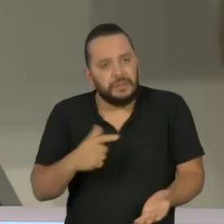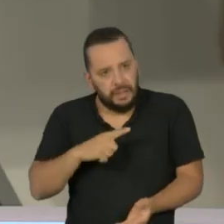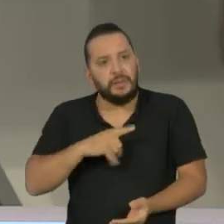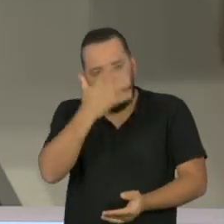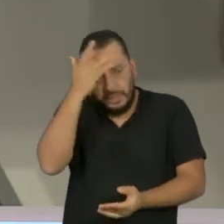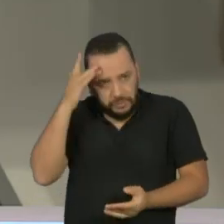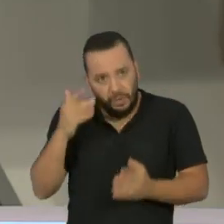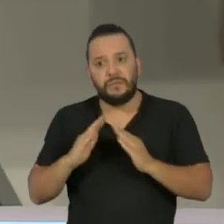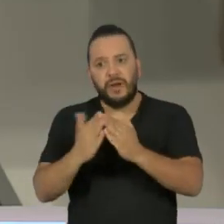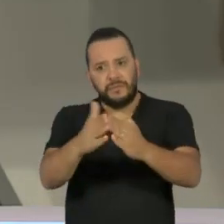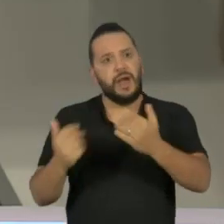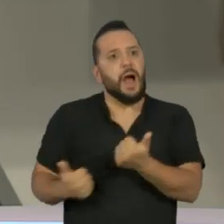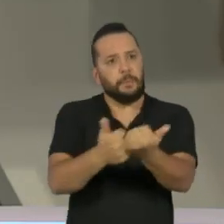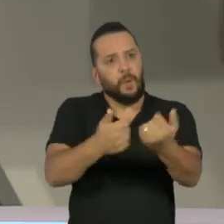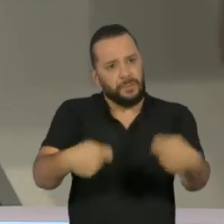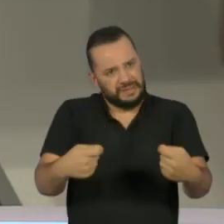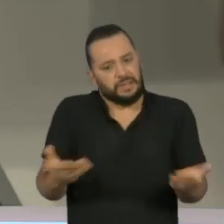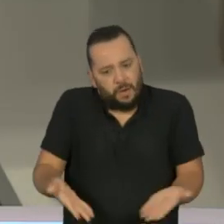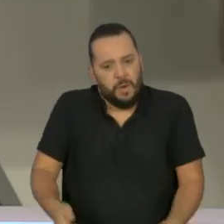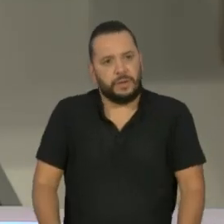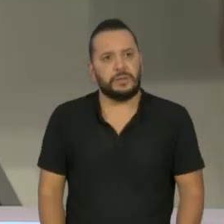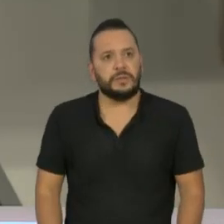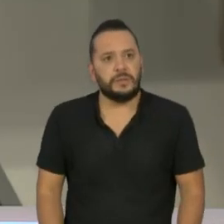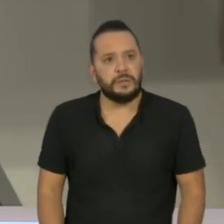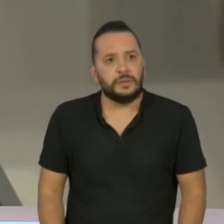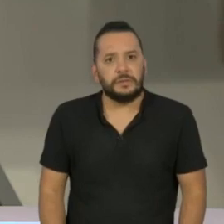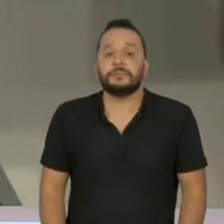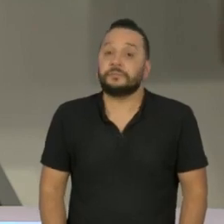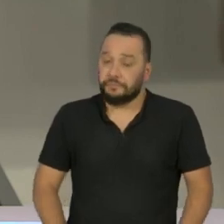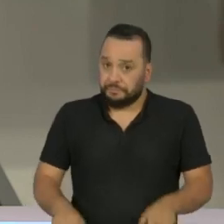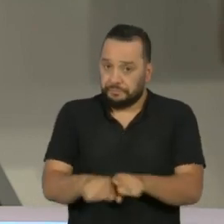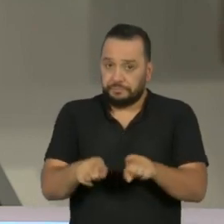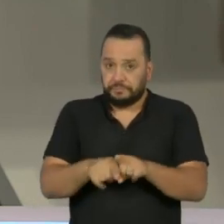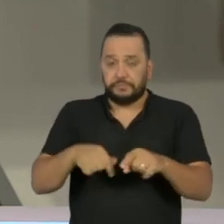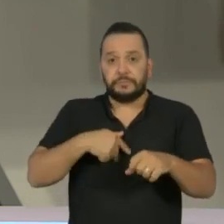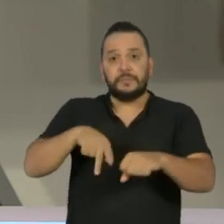Nesse momento, o Brasil é o terceiro país com mais registros diários.